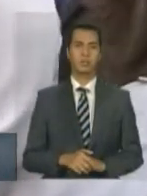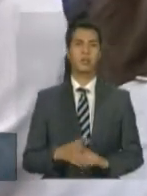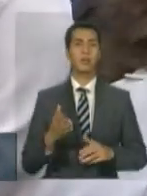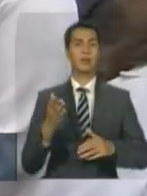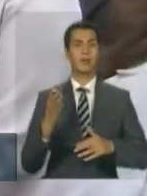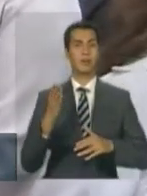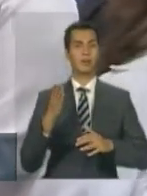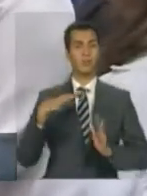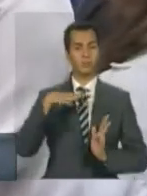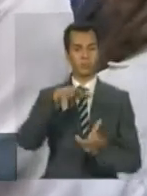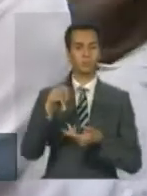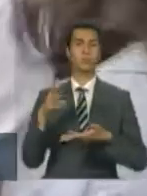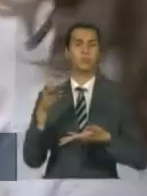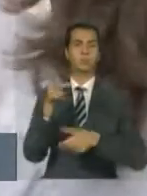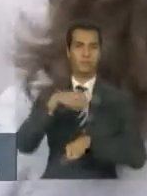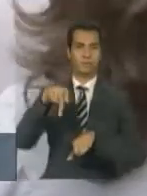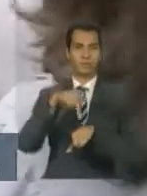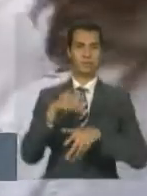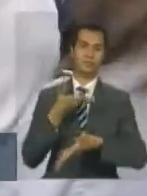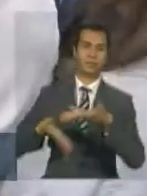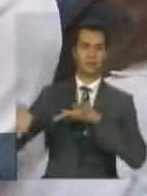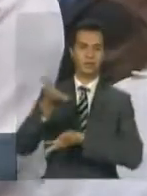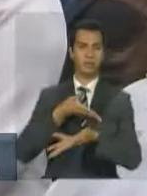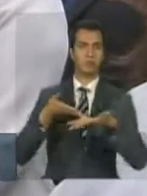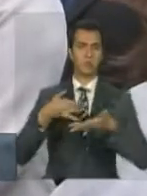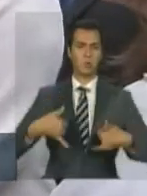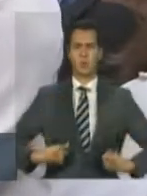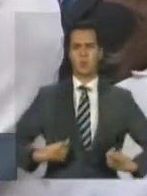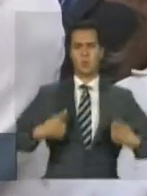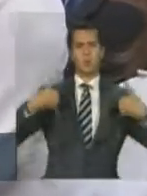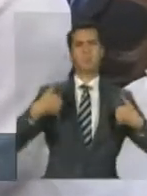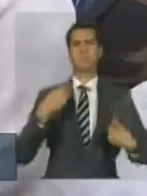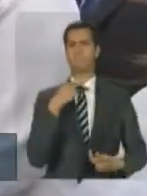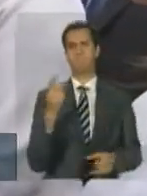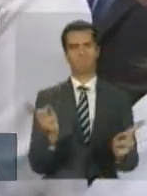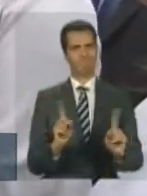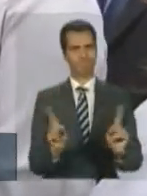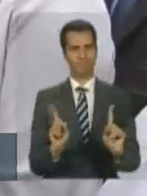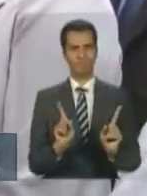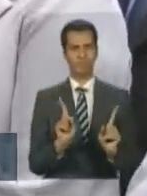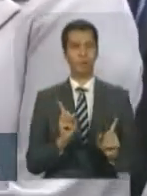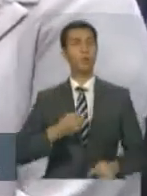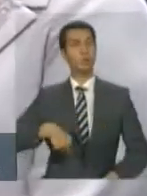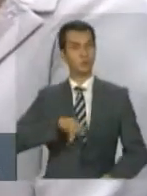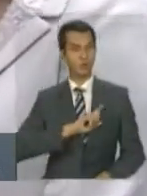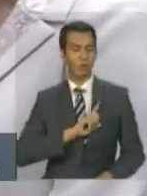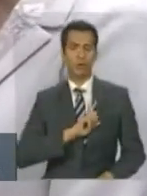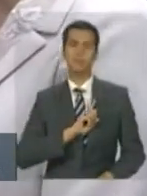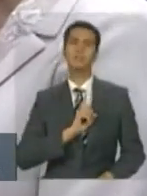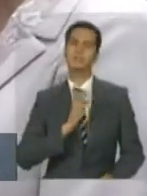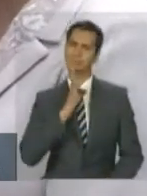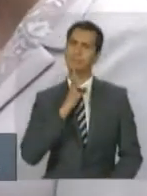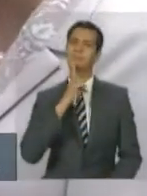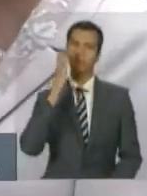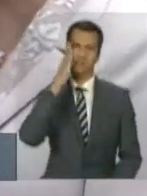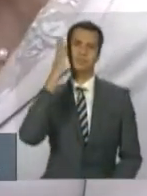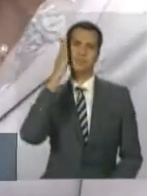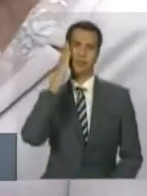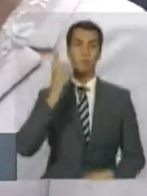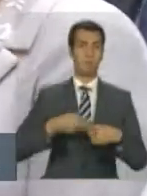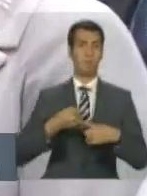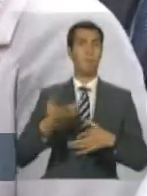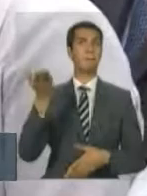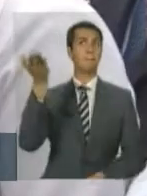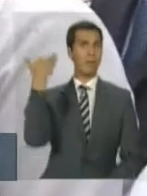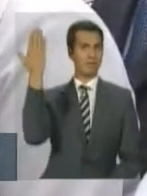relações internacionais é uma certa soberba, que, aliás, nós conhecemos porque tiveram com a gente. Então, não se trata, eu